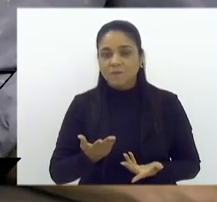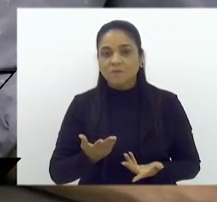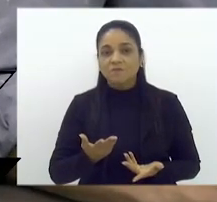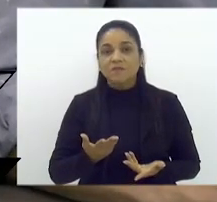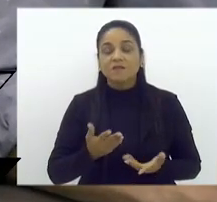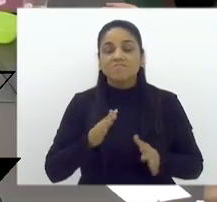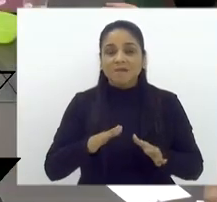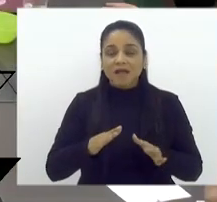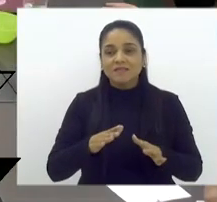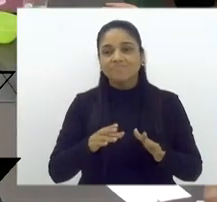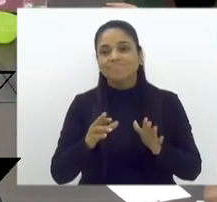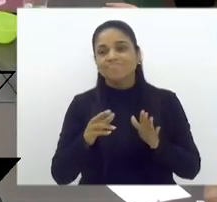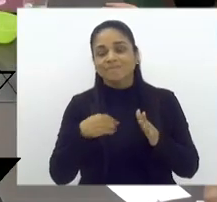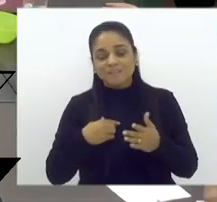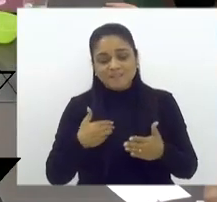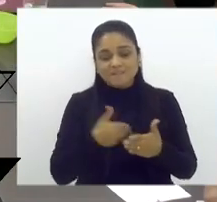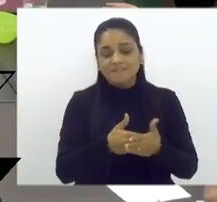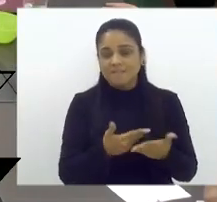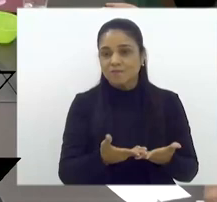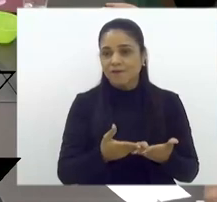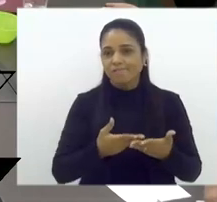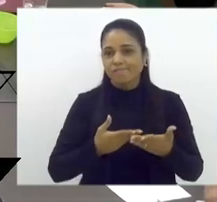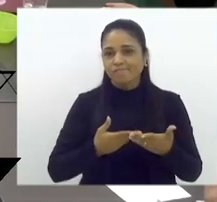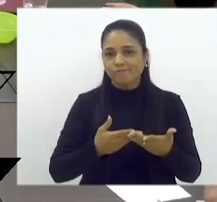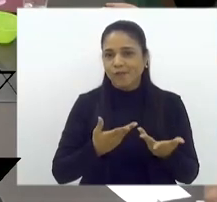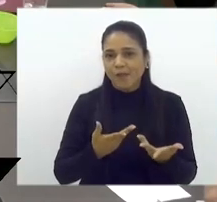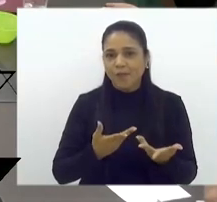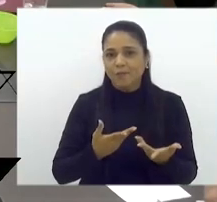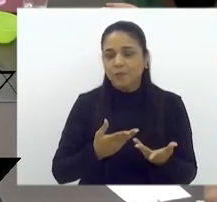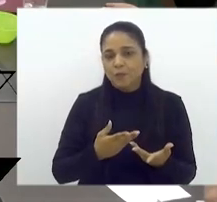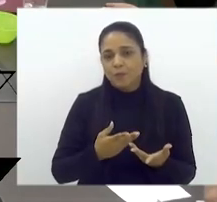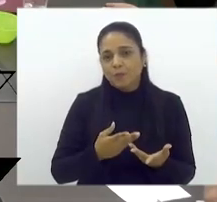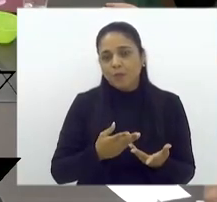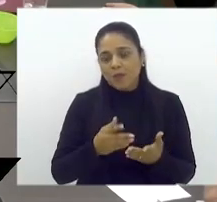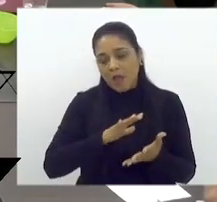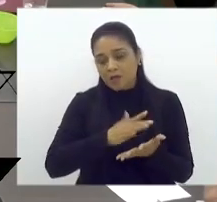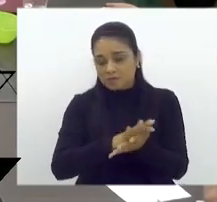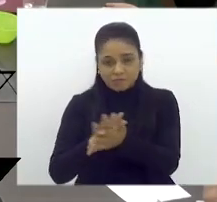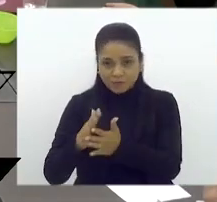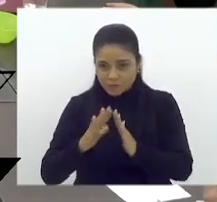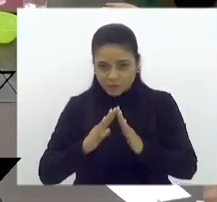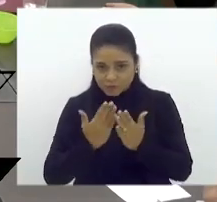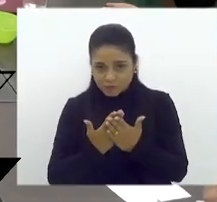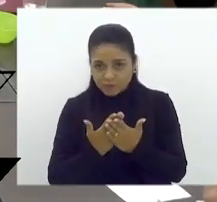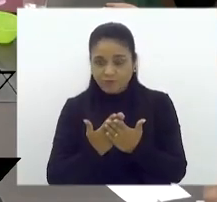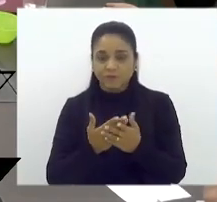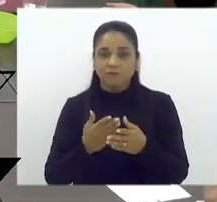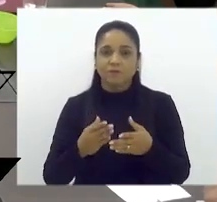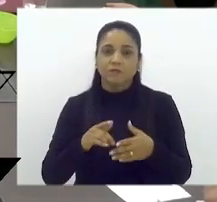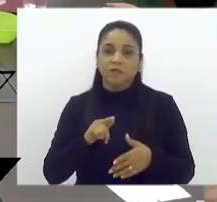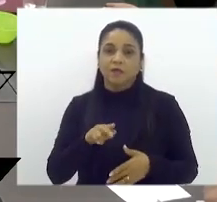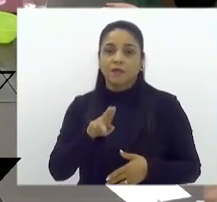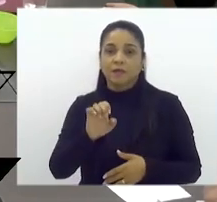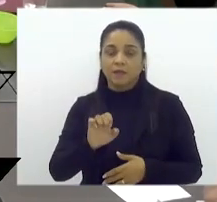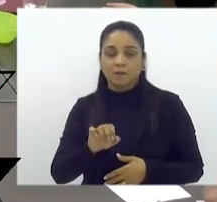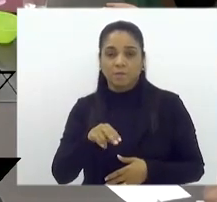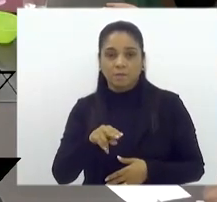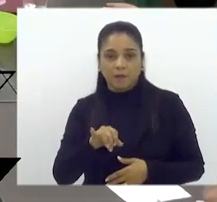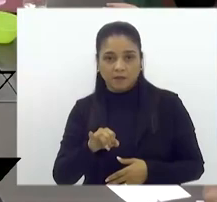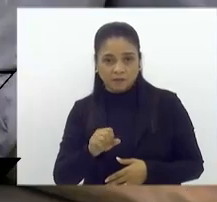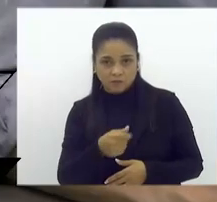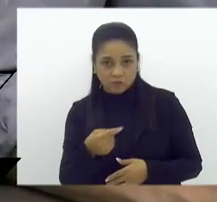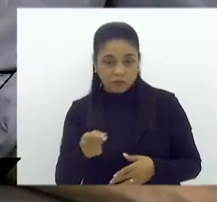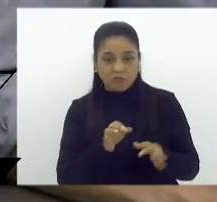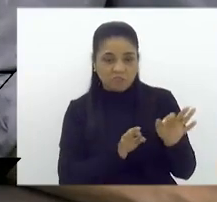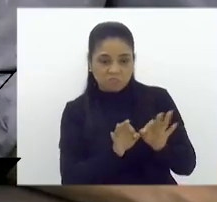atabalhoada, em cima da hora, o que não permite que as escolas de samba, as agremiações, tenham o mínimo de planejamento